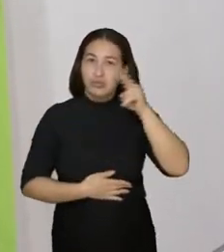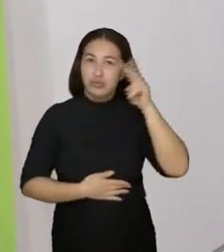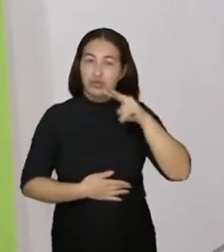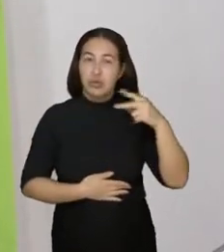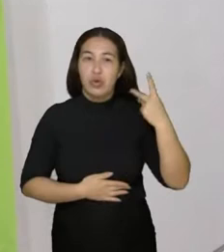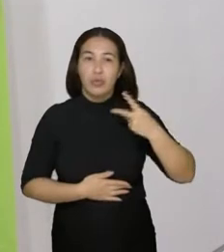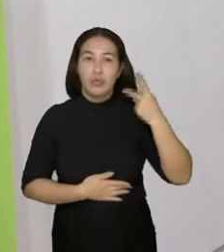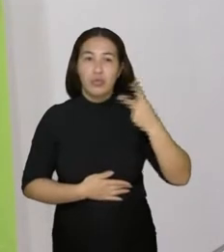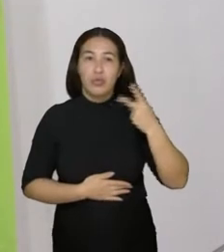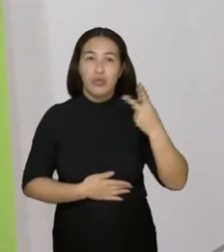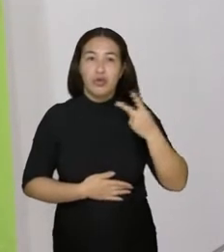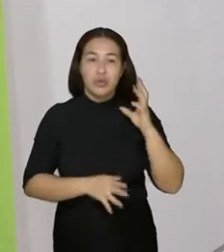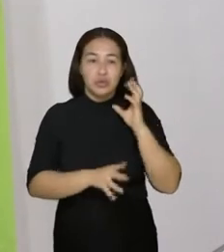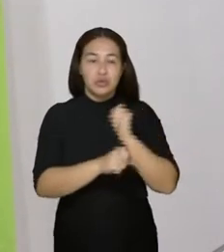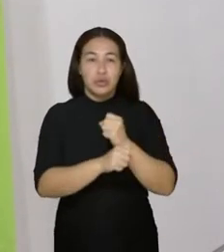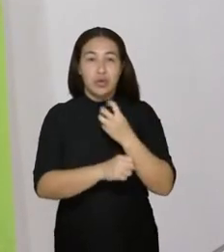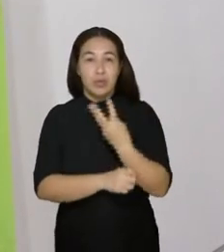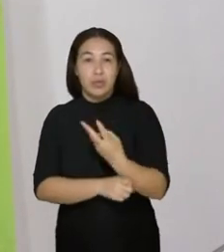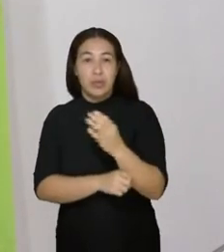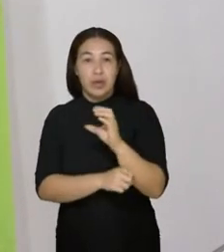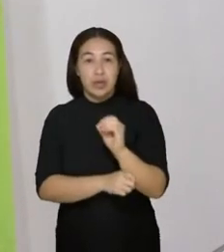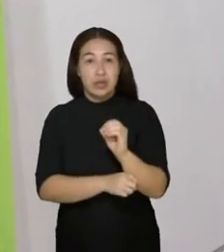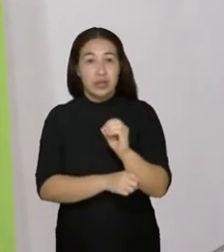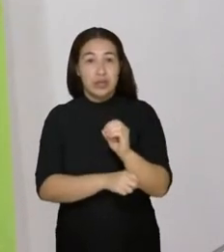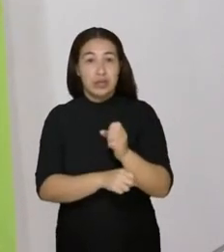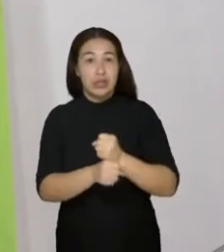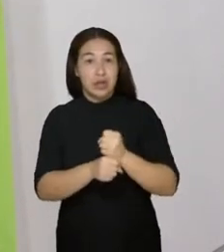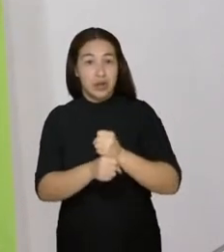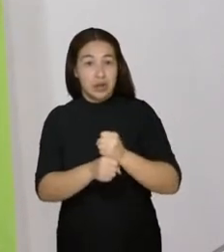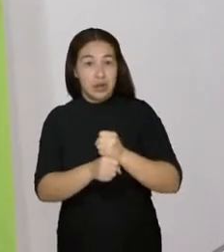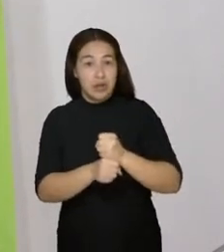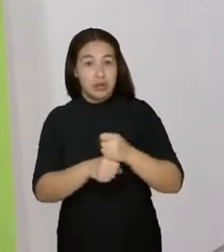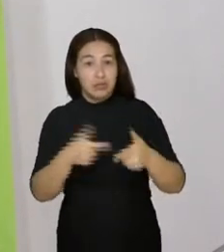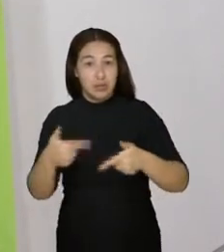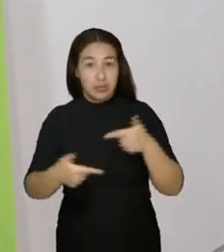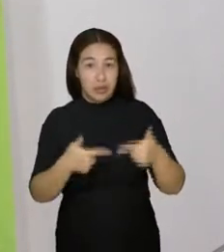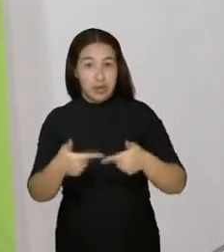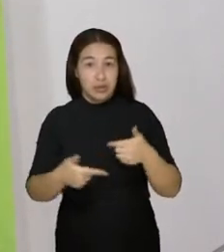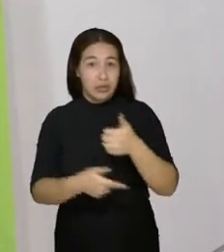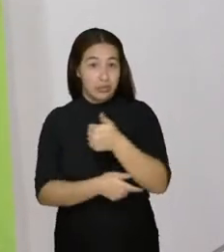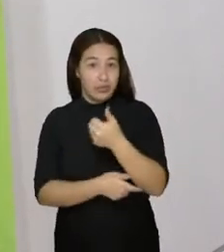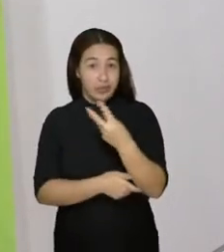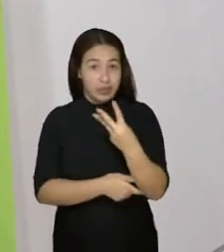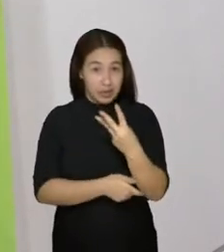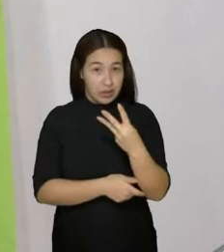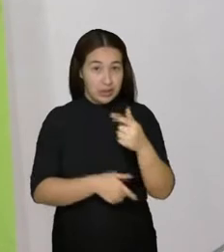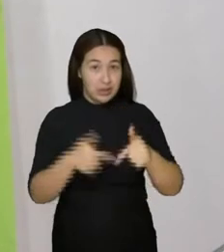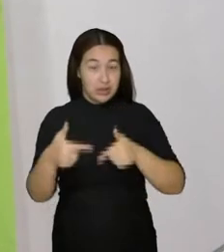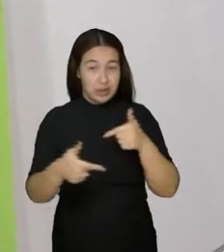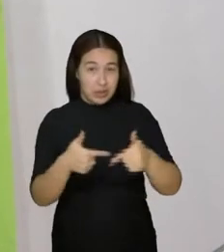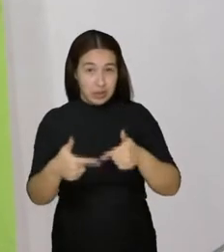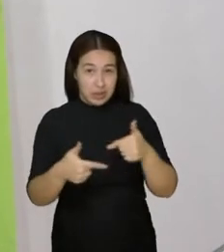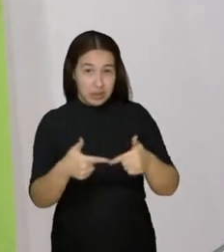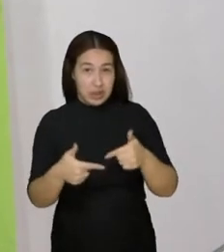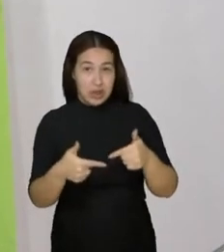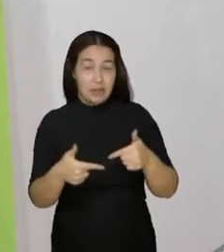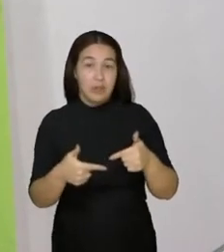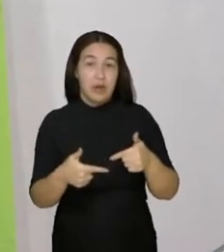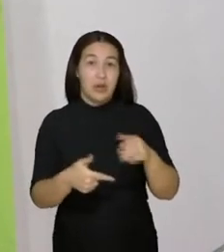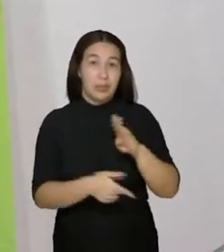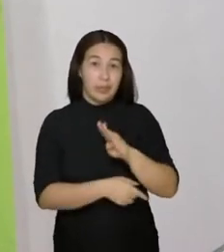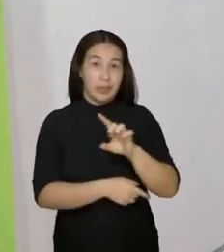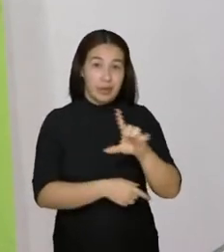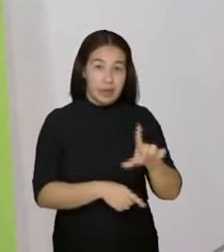aí aos 30 anos três mandatos de vereador na cidade de Blumenau três mandatos